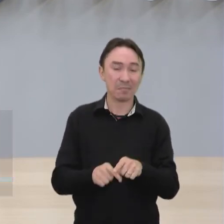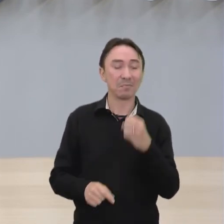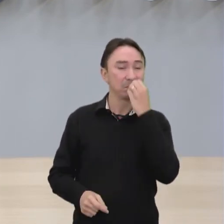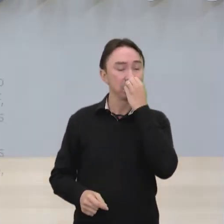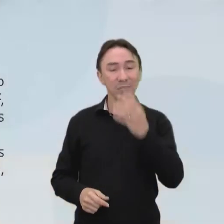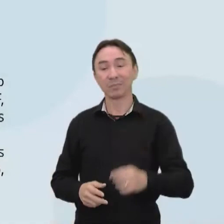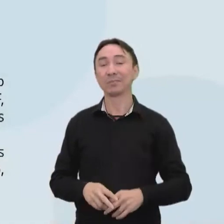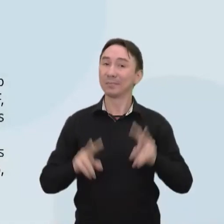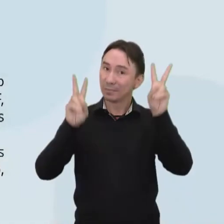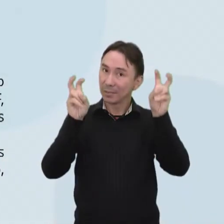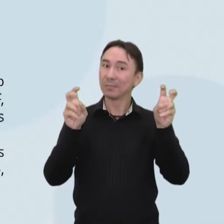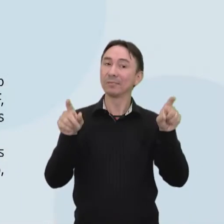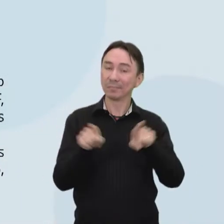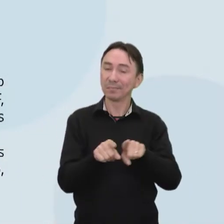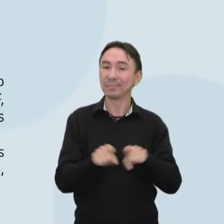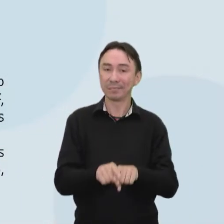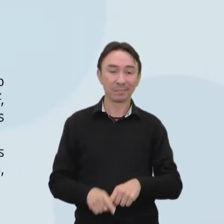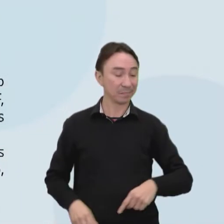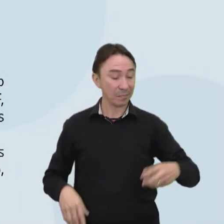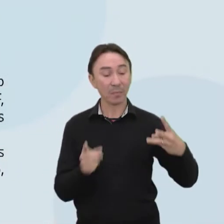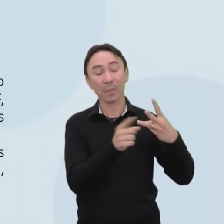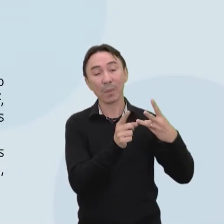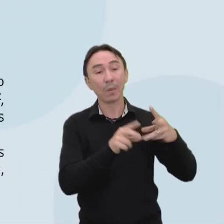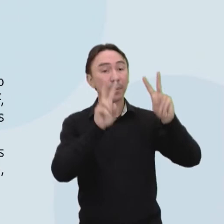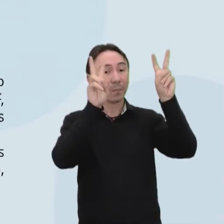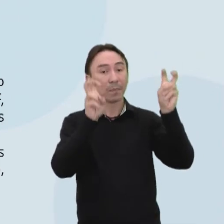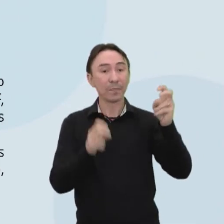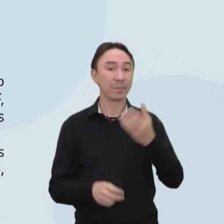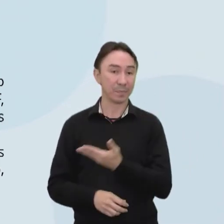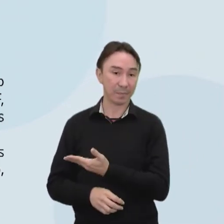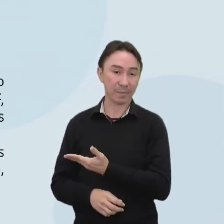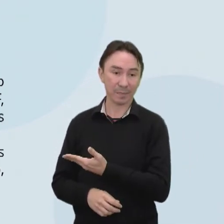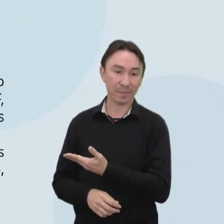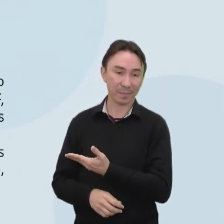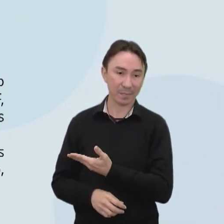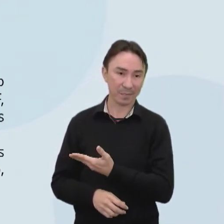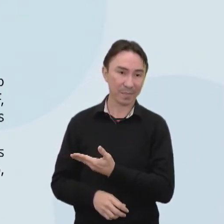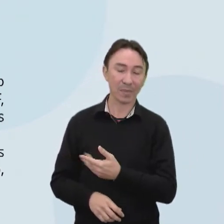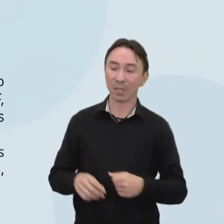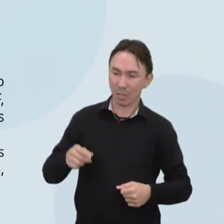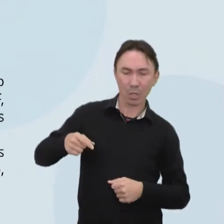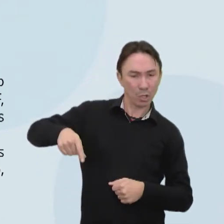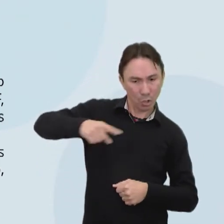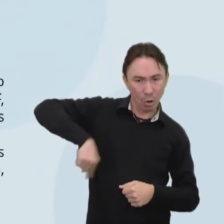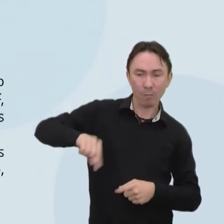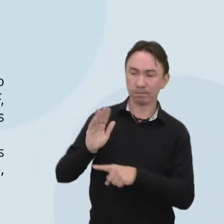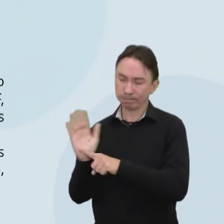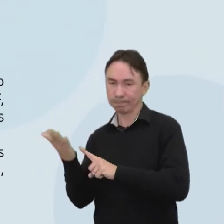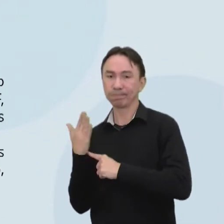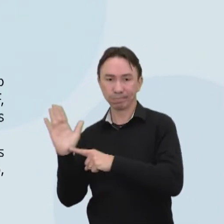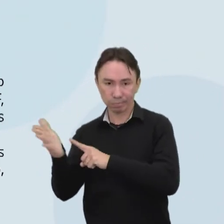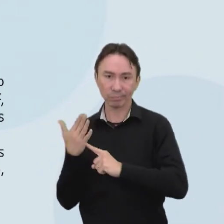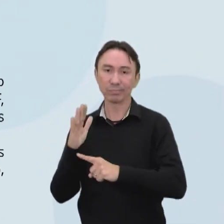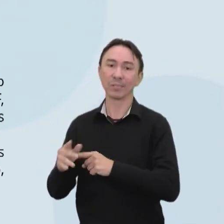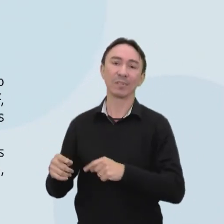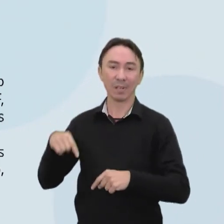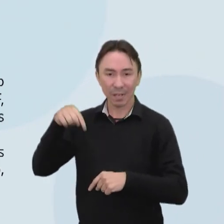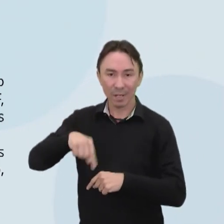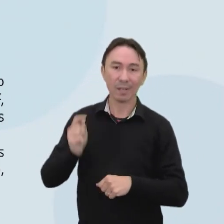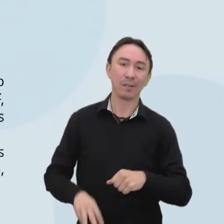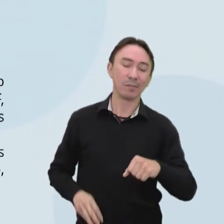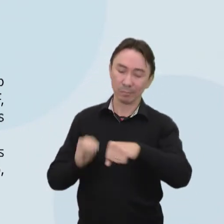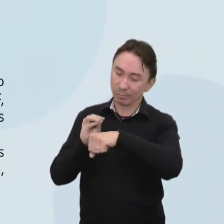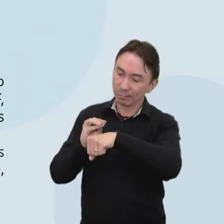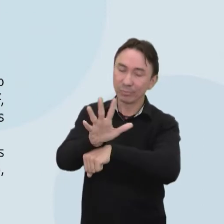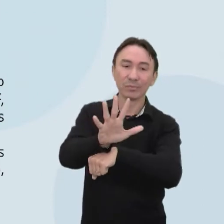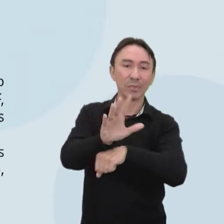possível, vamos lá. Nós por Nós no Cinema, Projetos Favela Doc 3.0, realiza